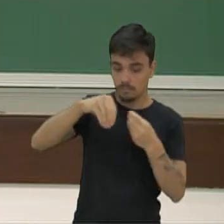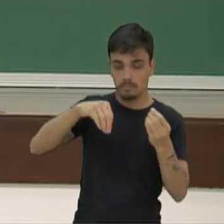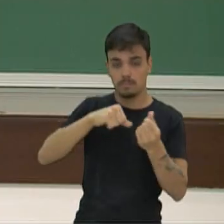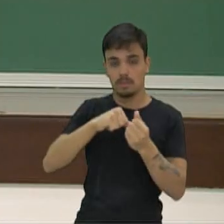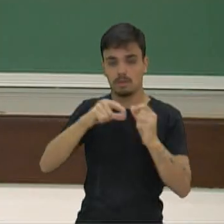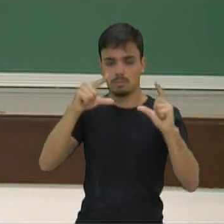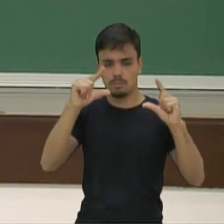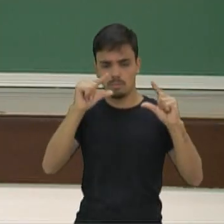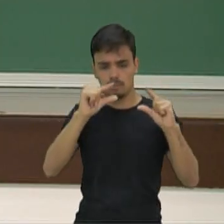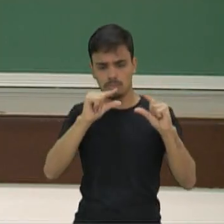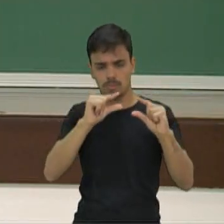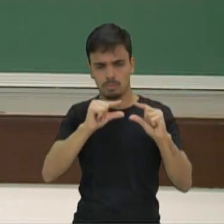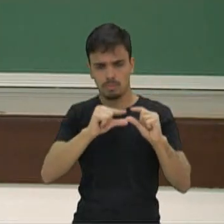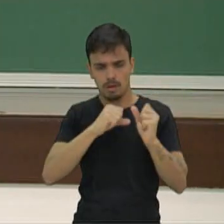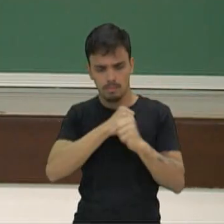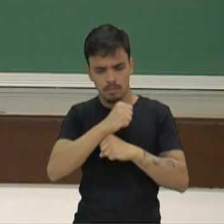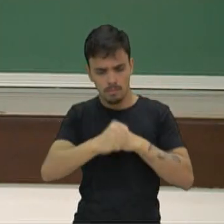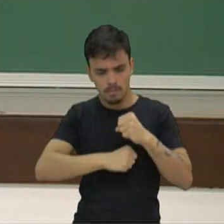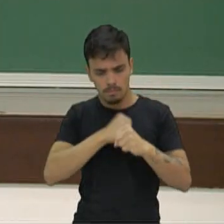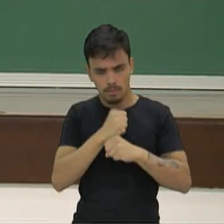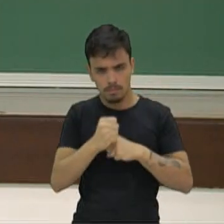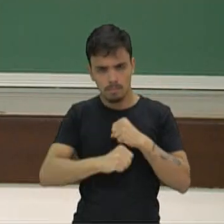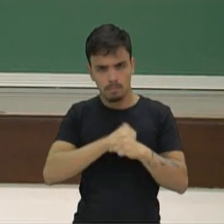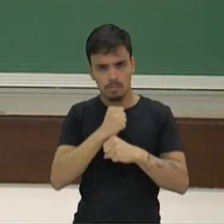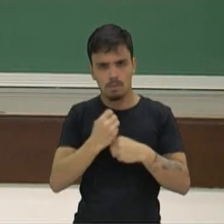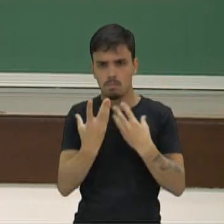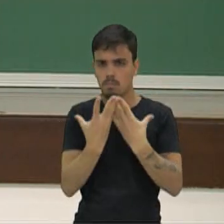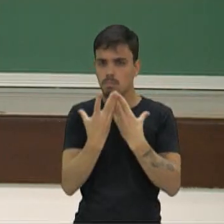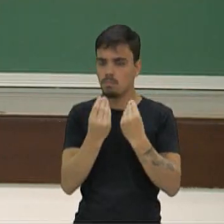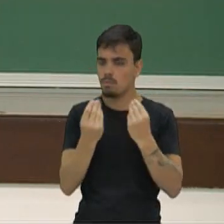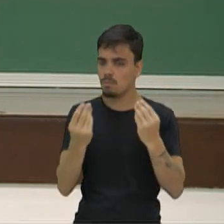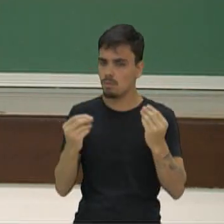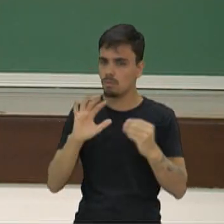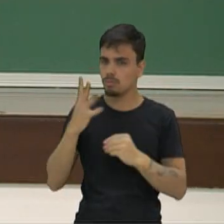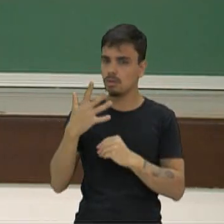o passar dos seus milhares de anos, onde ele vai parar? Na